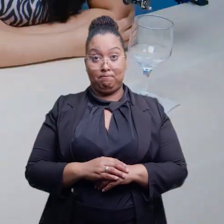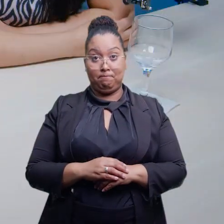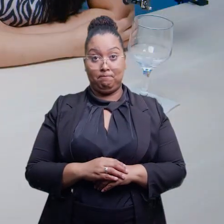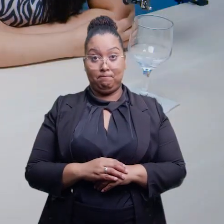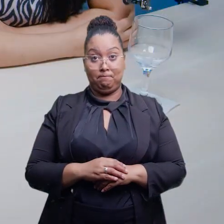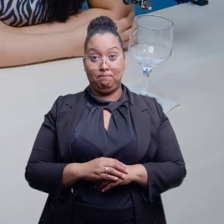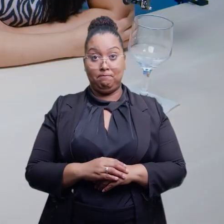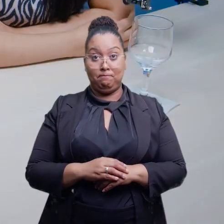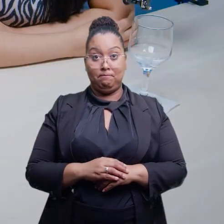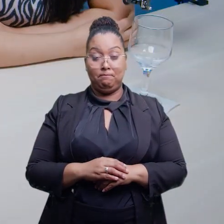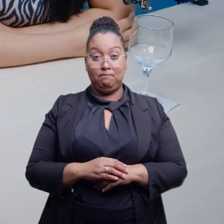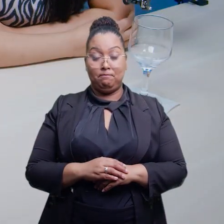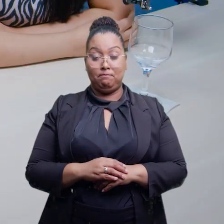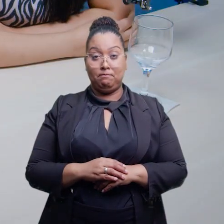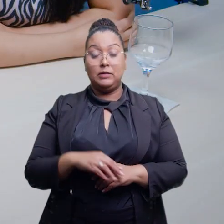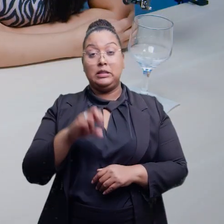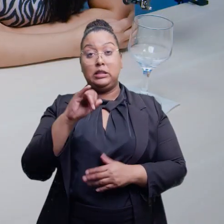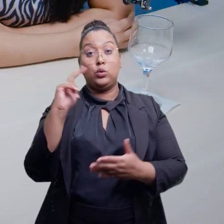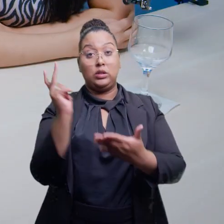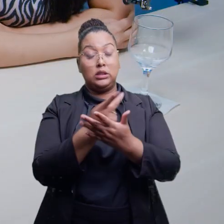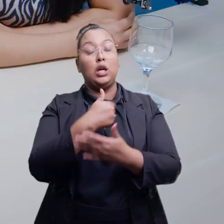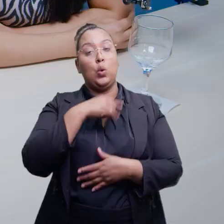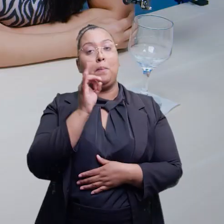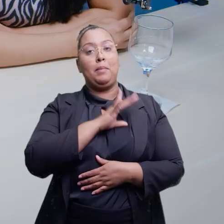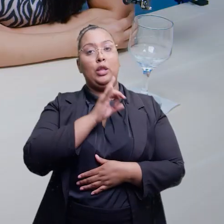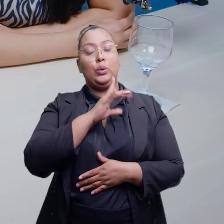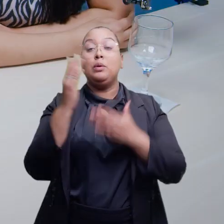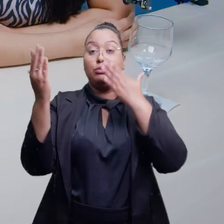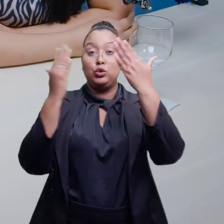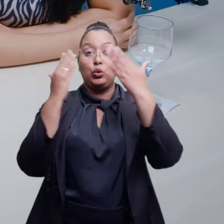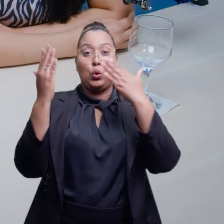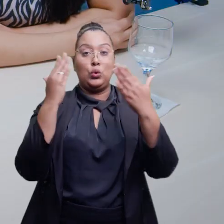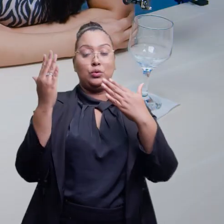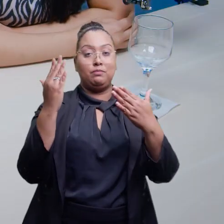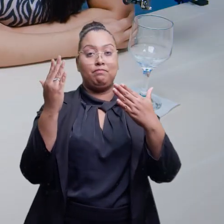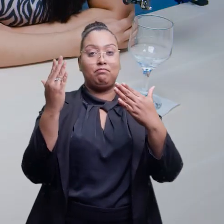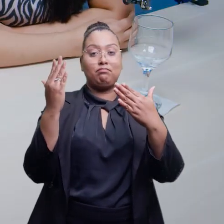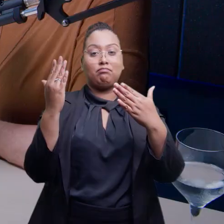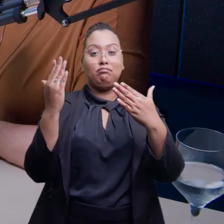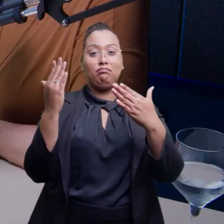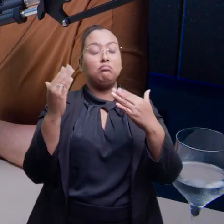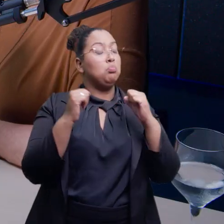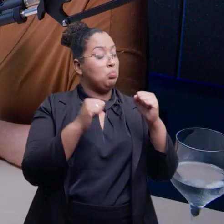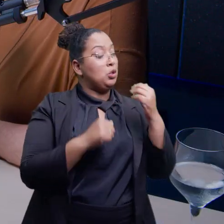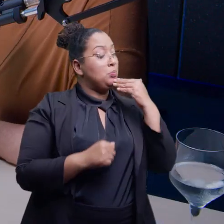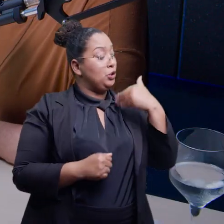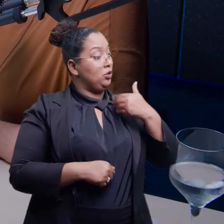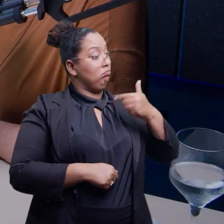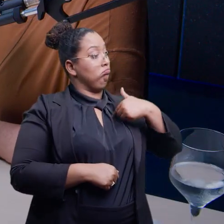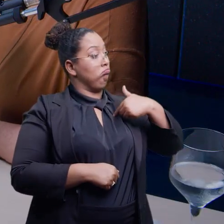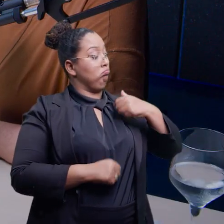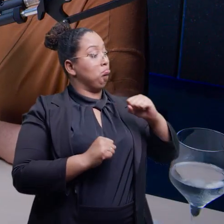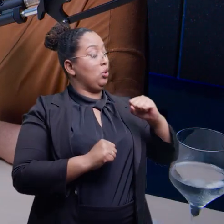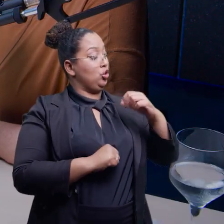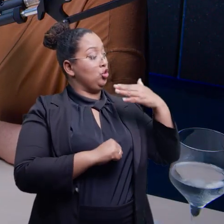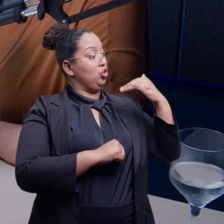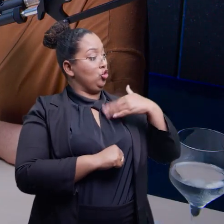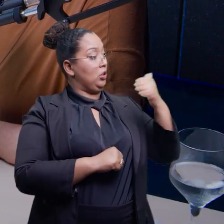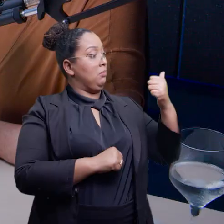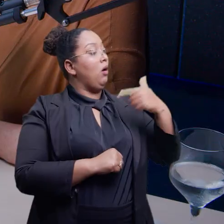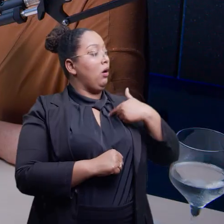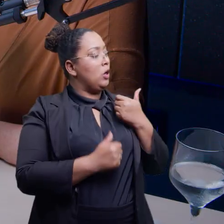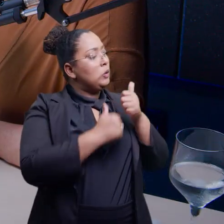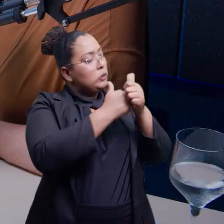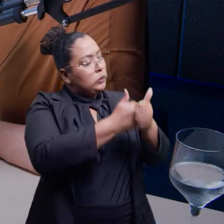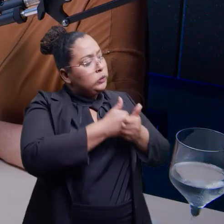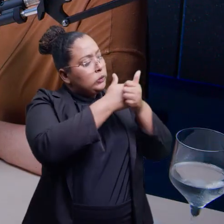Hã? Se acontecer, eu tenho medo? Para quê? Aí o psicólogo fala, para mim, pode pedir para mim. Pode me falar,